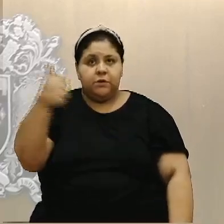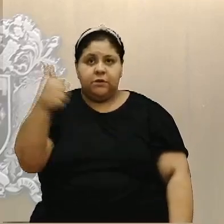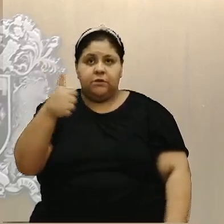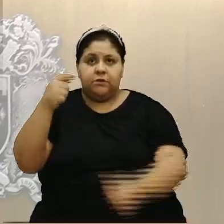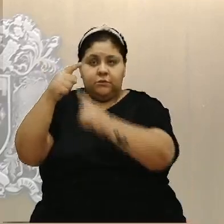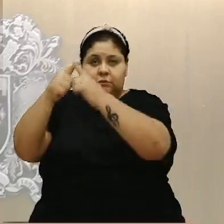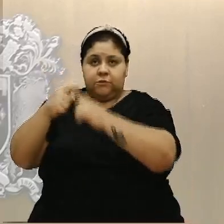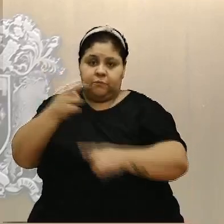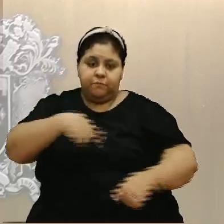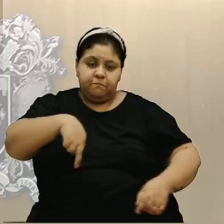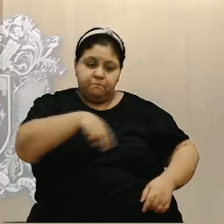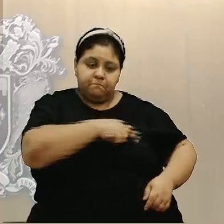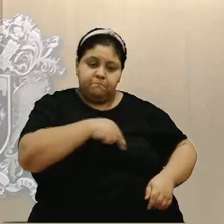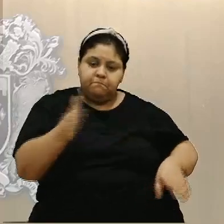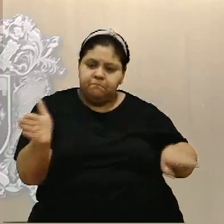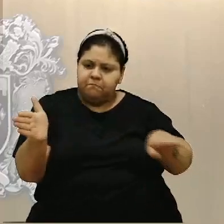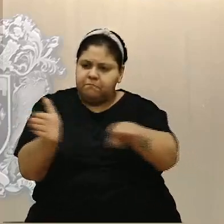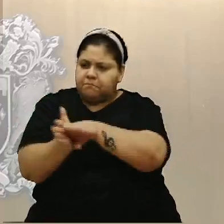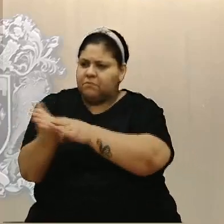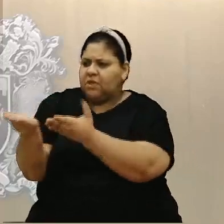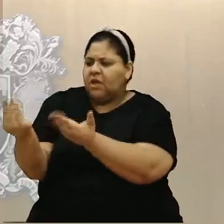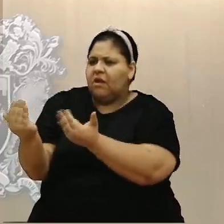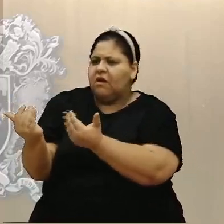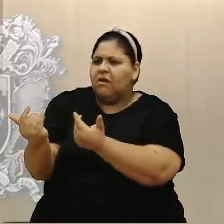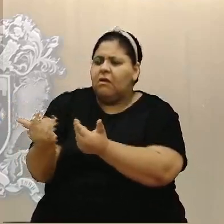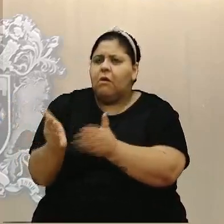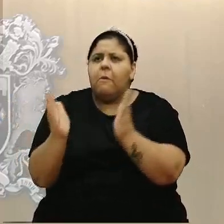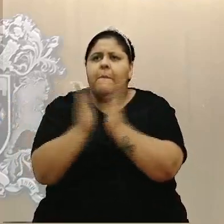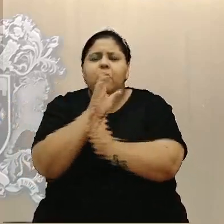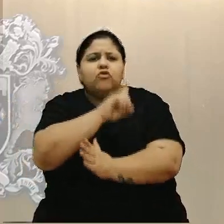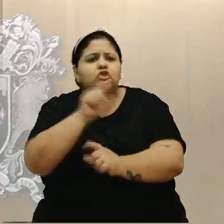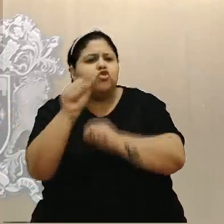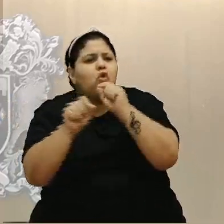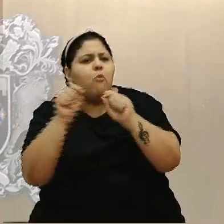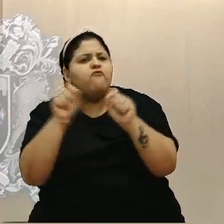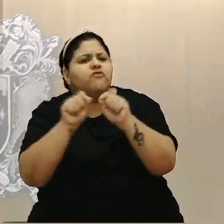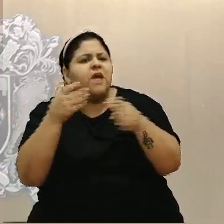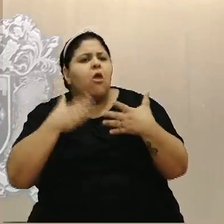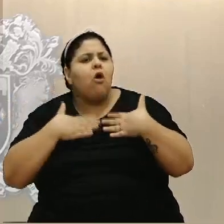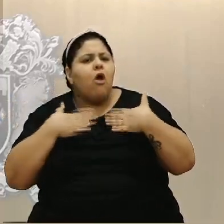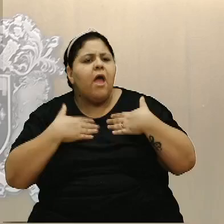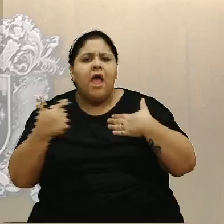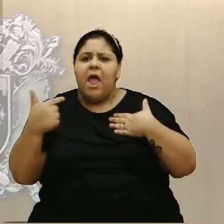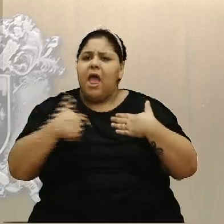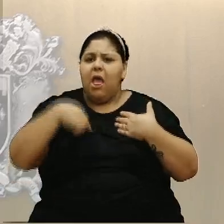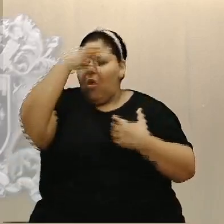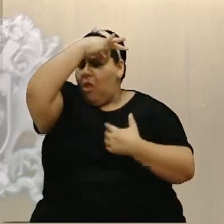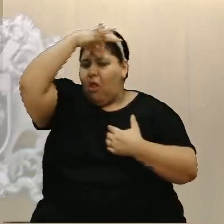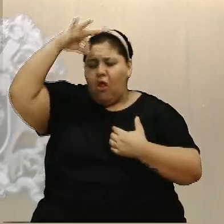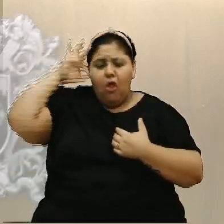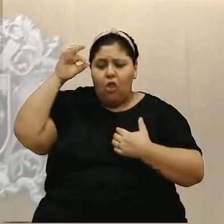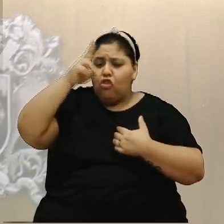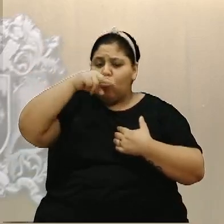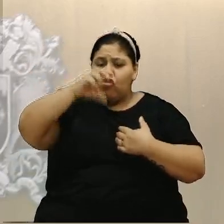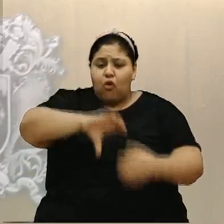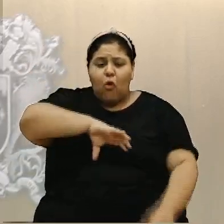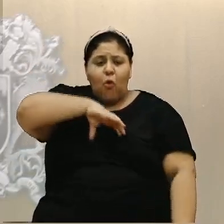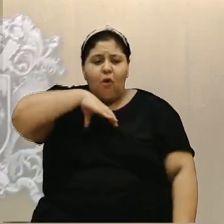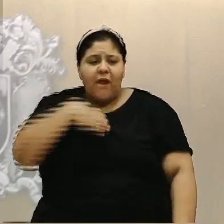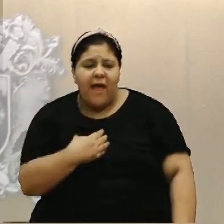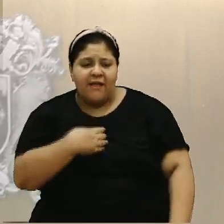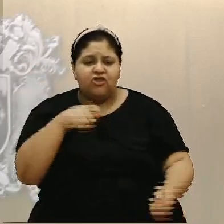que aquele religioso chegou ali, aquele jovem disse assim: meu Deus, como fizeram isso comigo? Eu sou inocente, eu jamais teria coragem de fazer